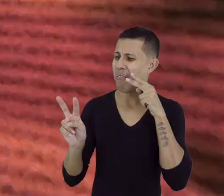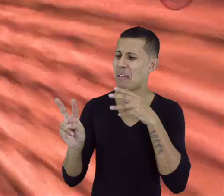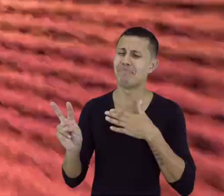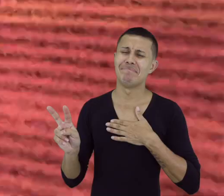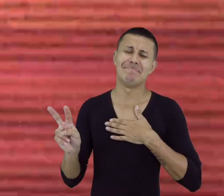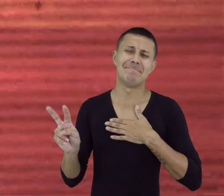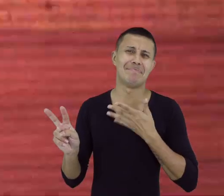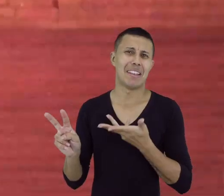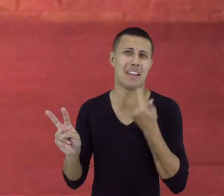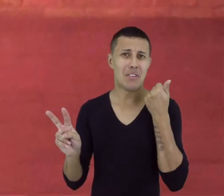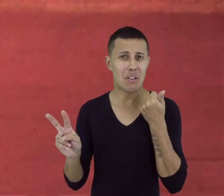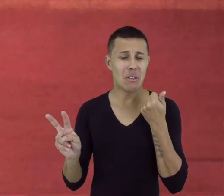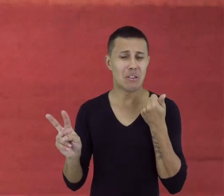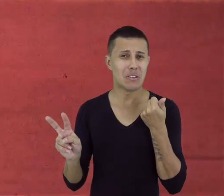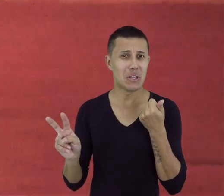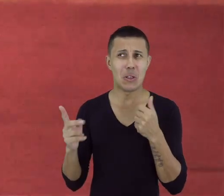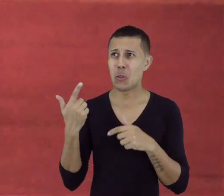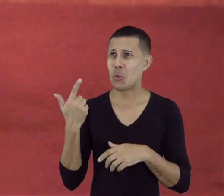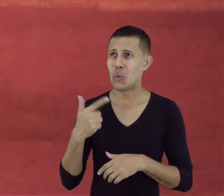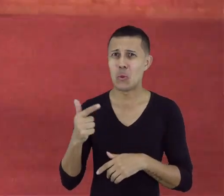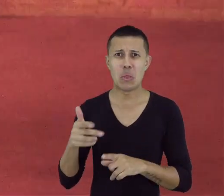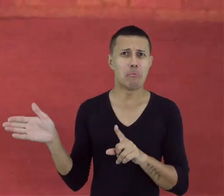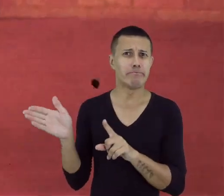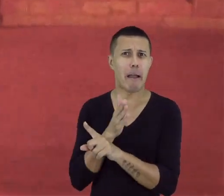juntos. E, cara, não tenho um caso